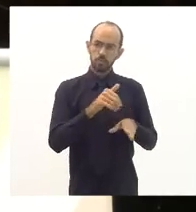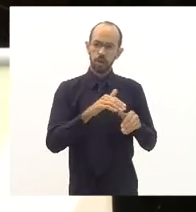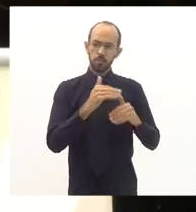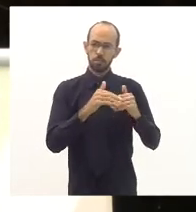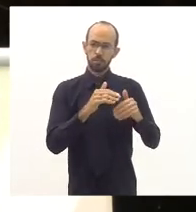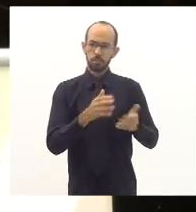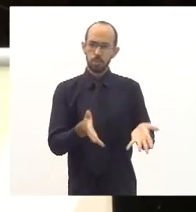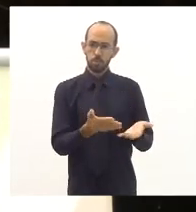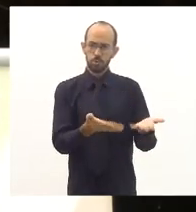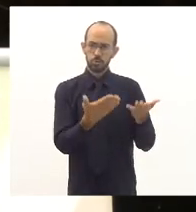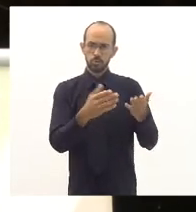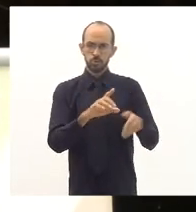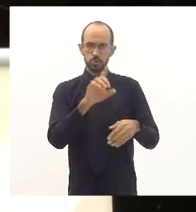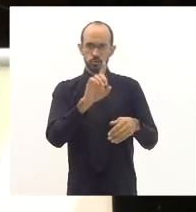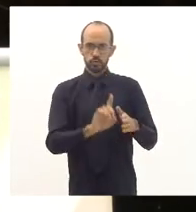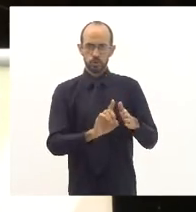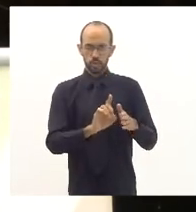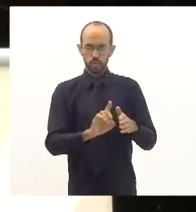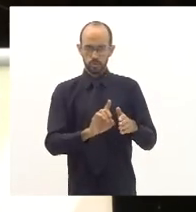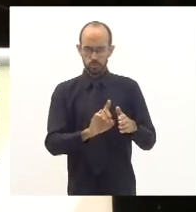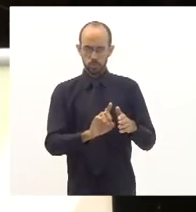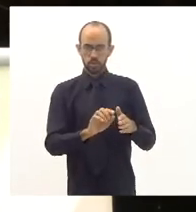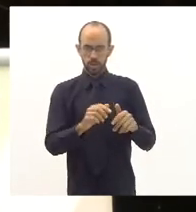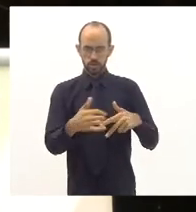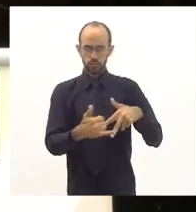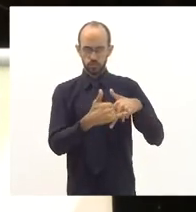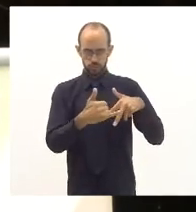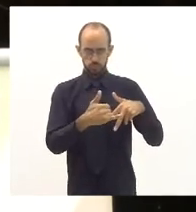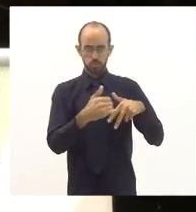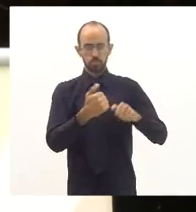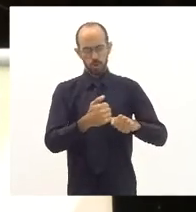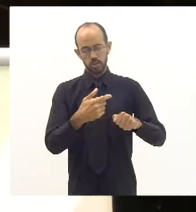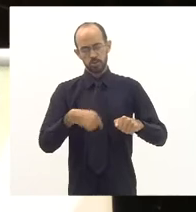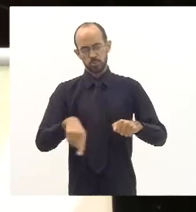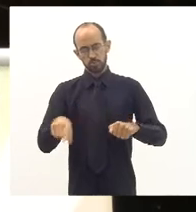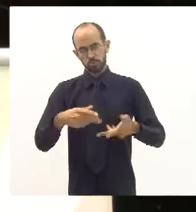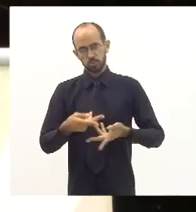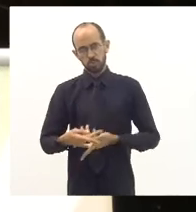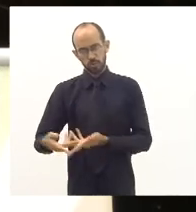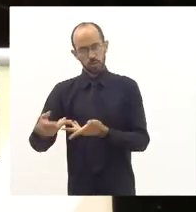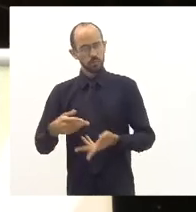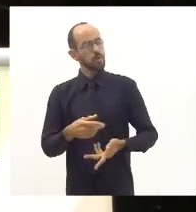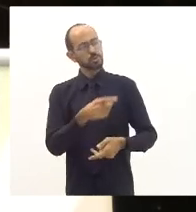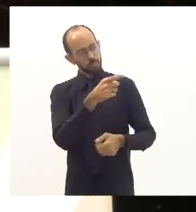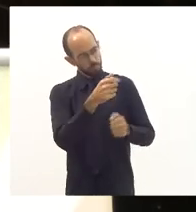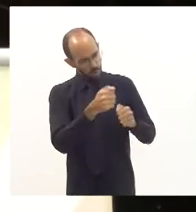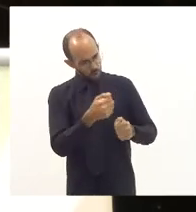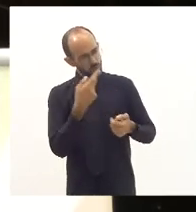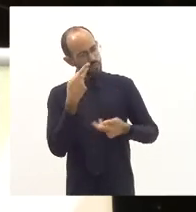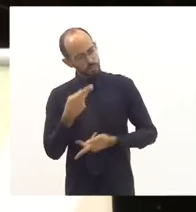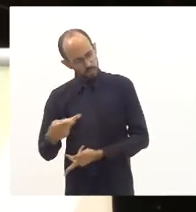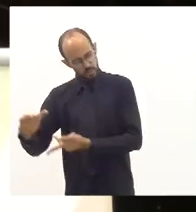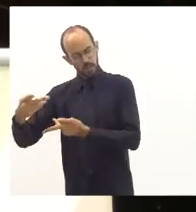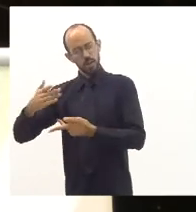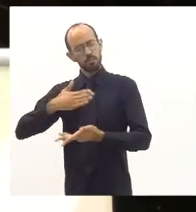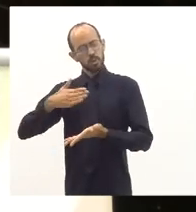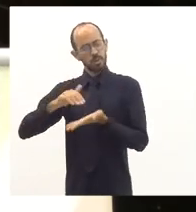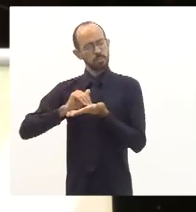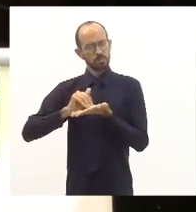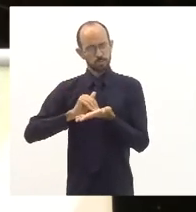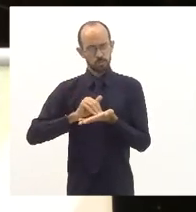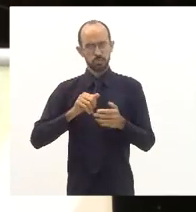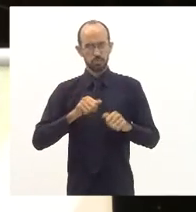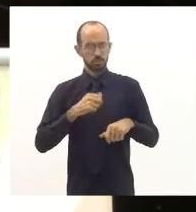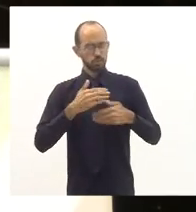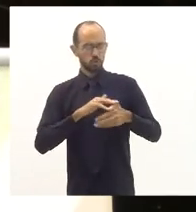Direitos das Vítimas. Mas pode ir lá com a gente. Se você quiser também, está convidada para ir um dia lá, para a gente conversar melhor. Tá